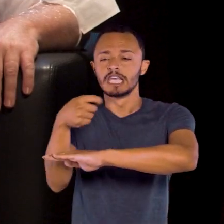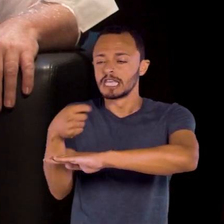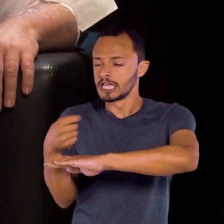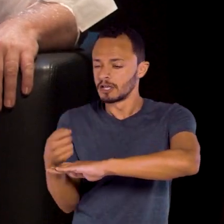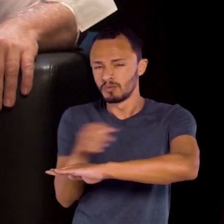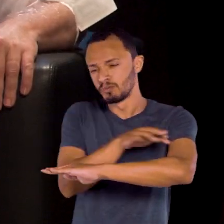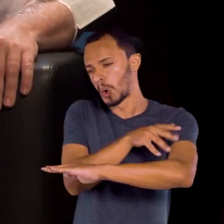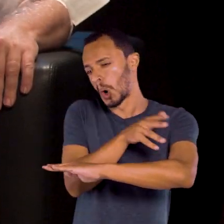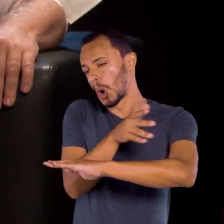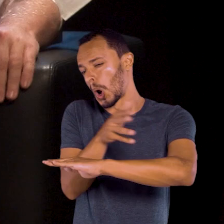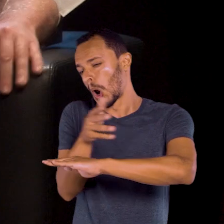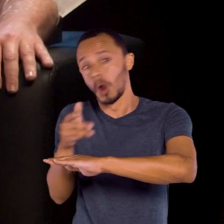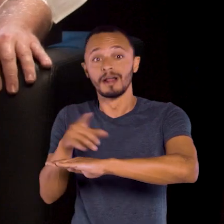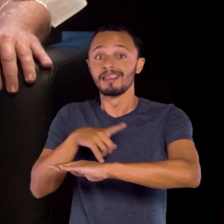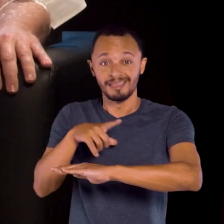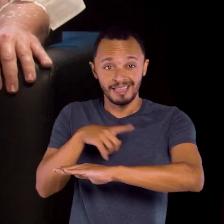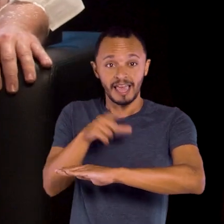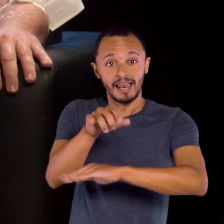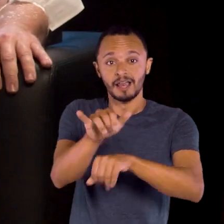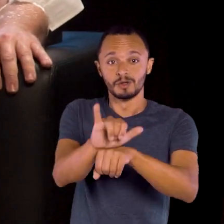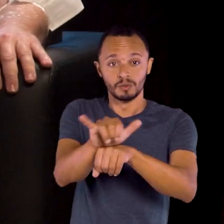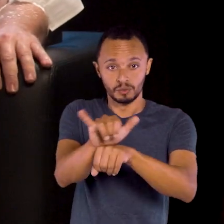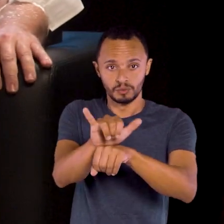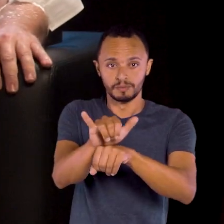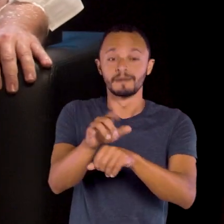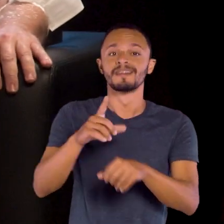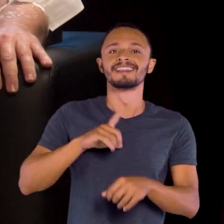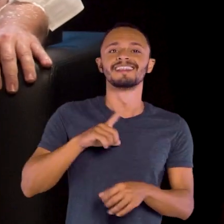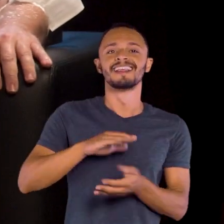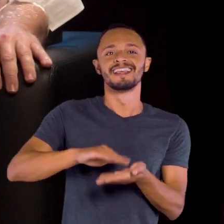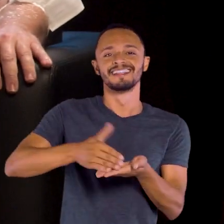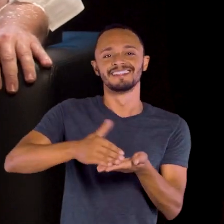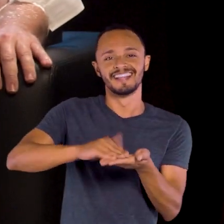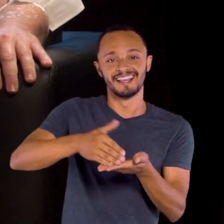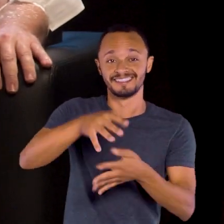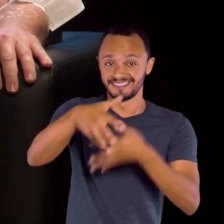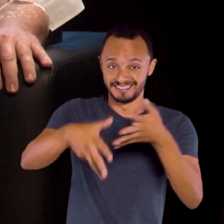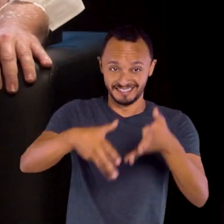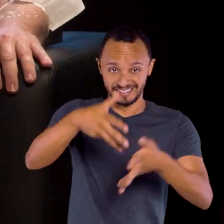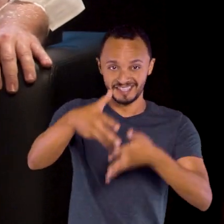programa. Desde já também eu agradeço à tradutora de Libras, que eu esqueci o nome.